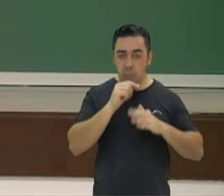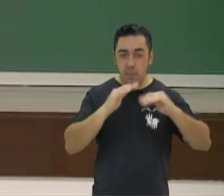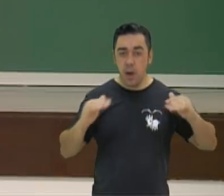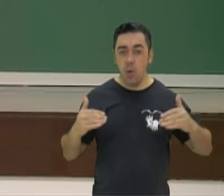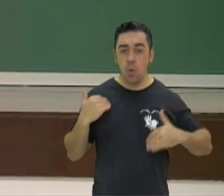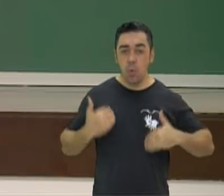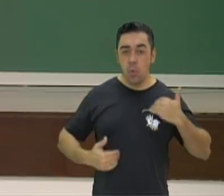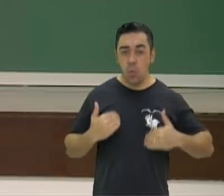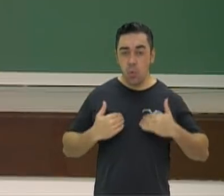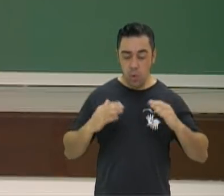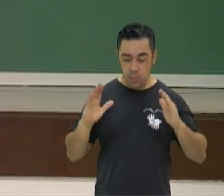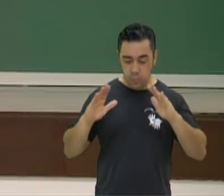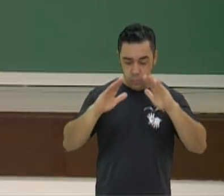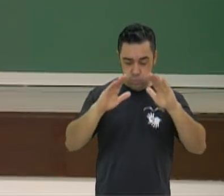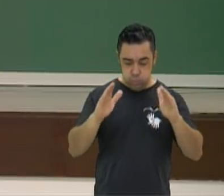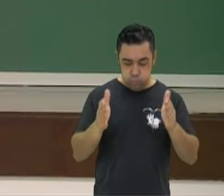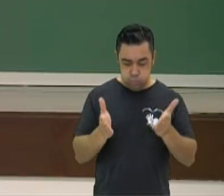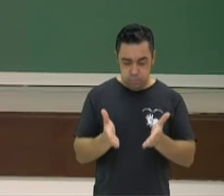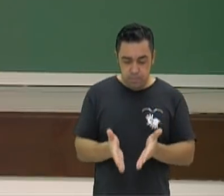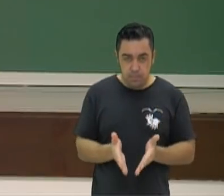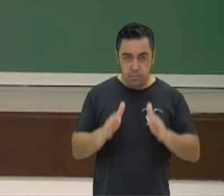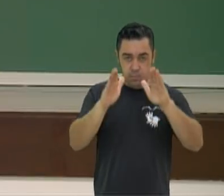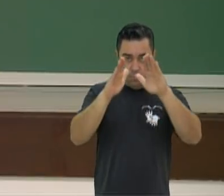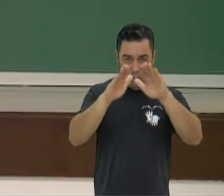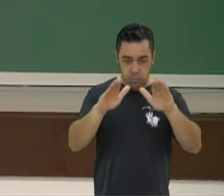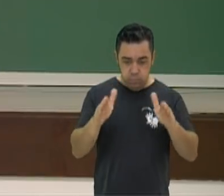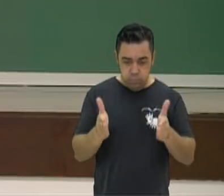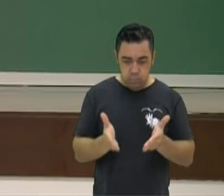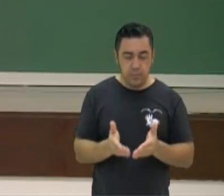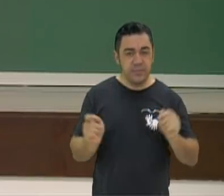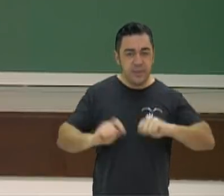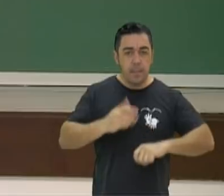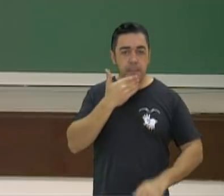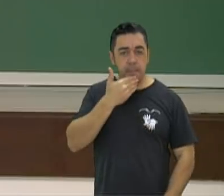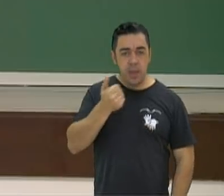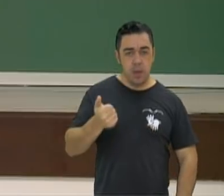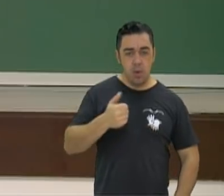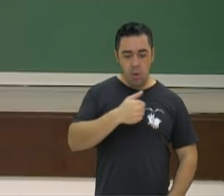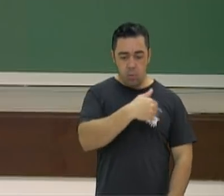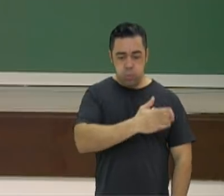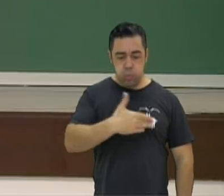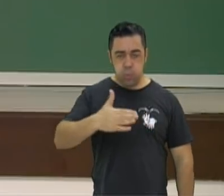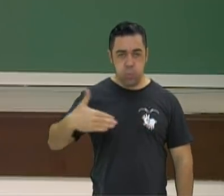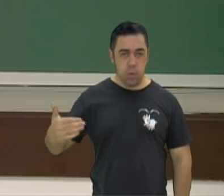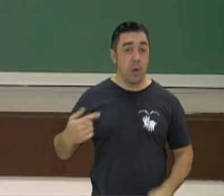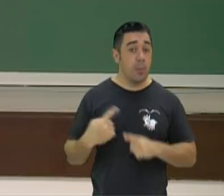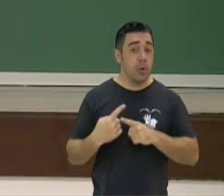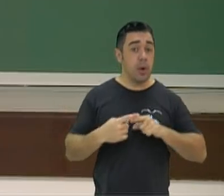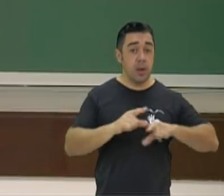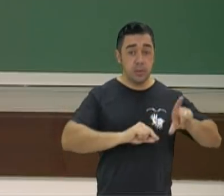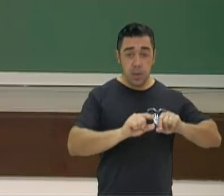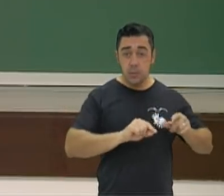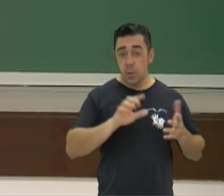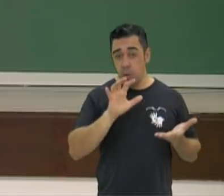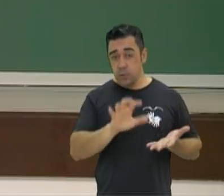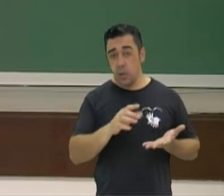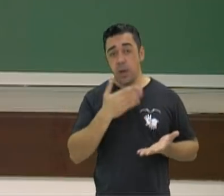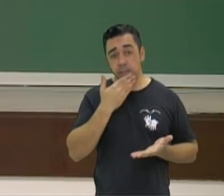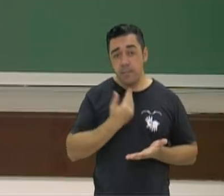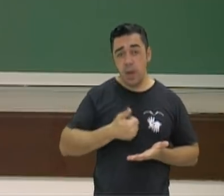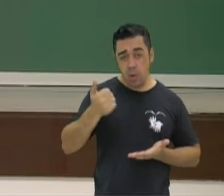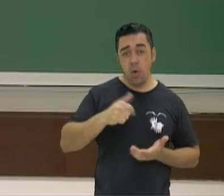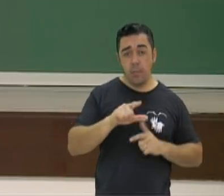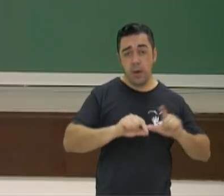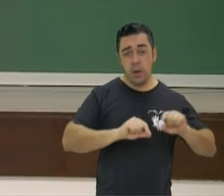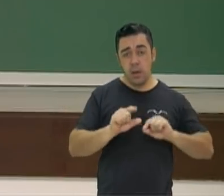formato mais hidrodinâmico, um formato fusiforme que a gente chama. Tá? Porque a seleção natural diz que esse tipo de formato de corpo é melhor para